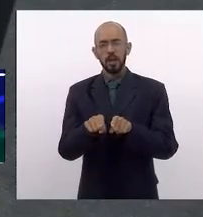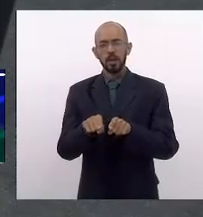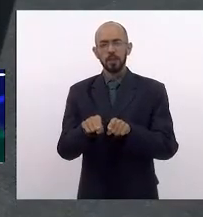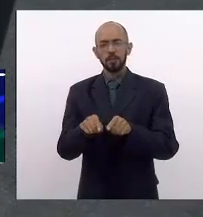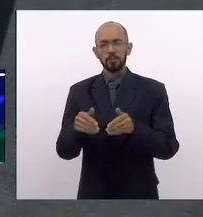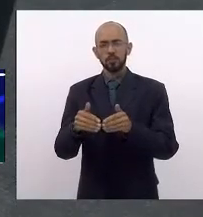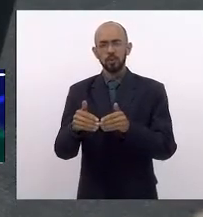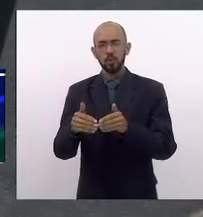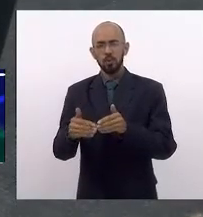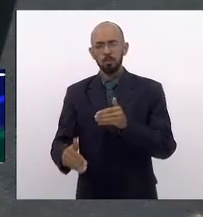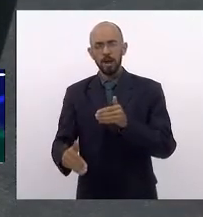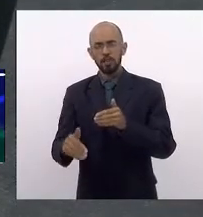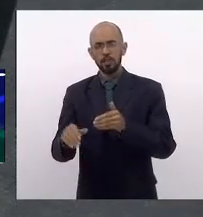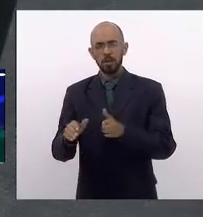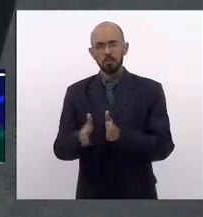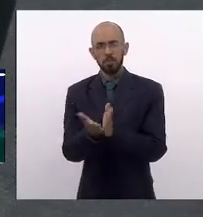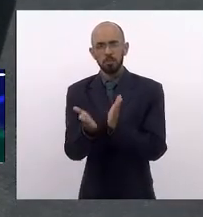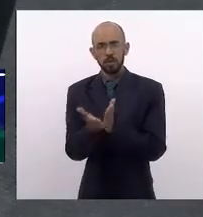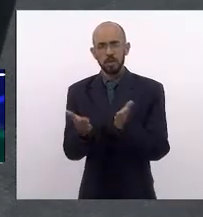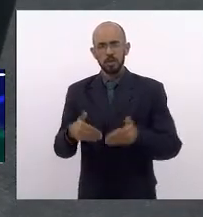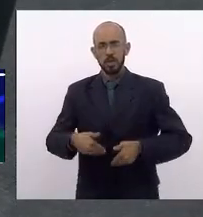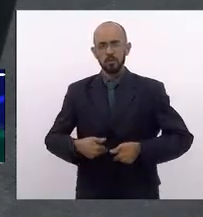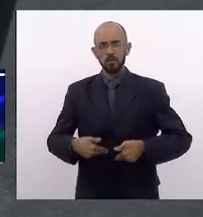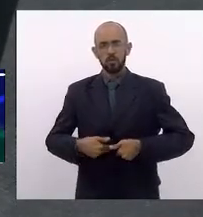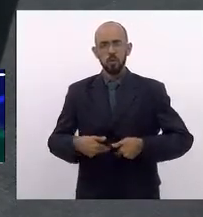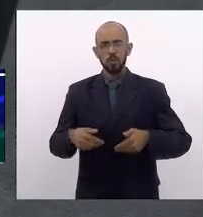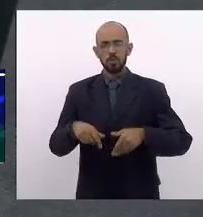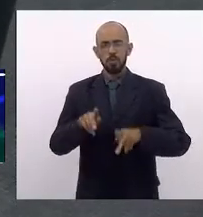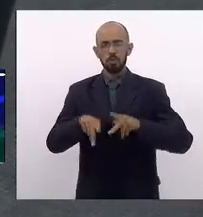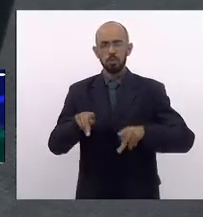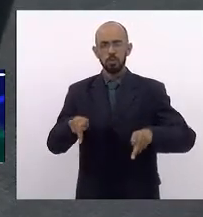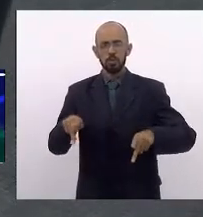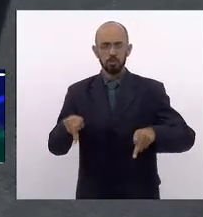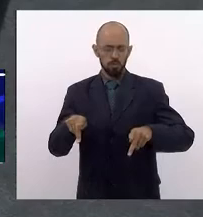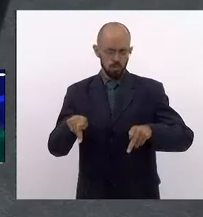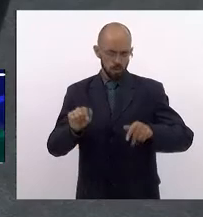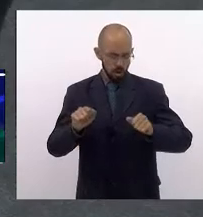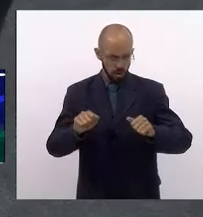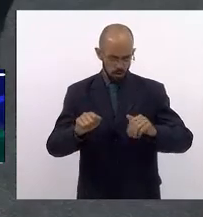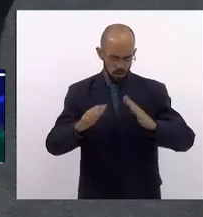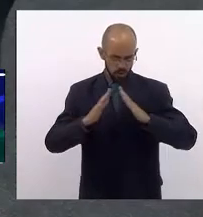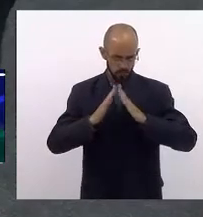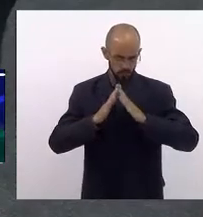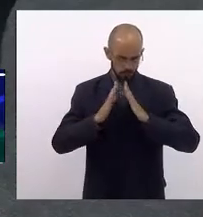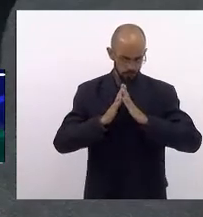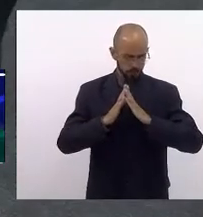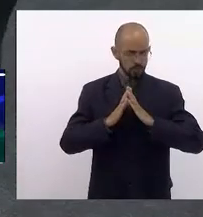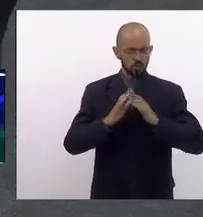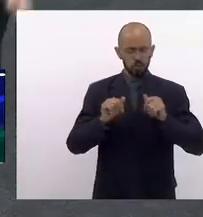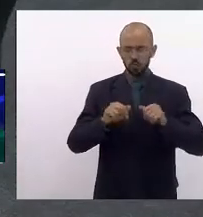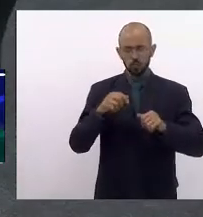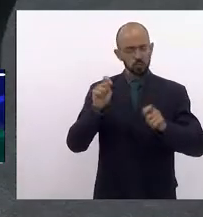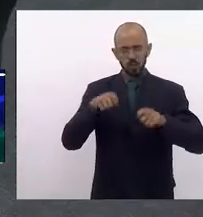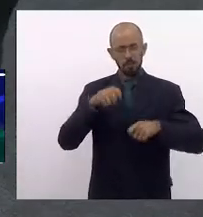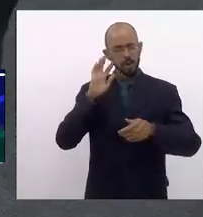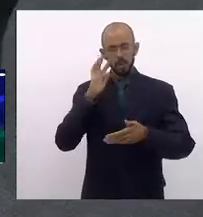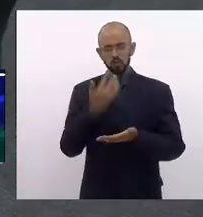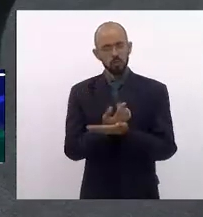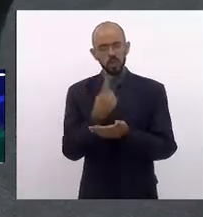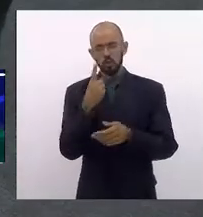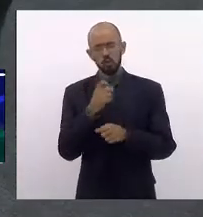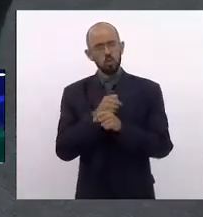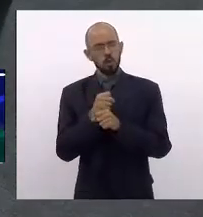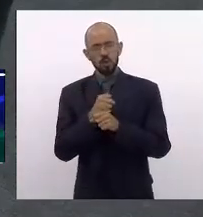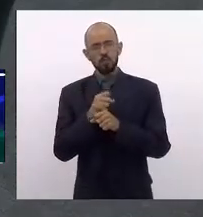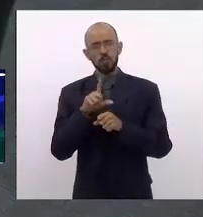a fome a miséria EA também a política Habitacional para minimizar não para resolver não dá para resolver isso em um ano Mas para pelo menos